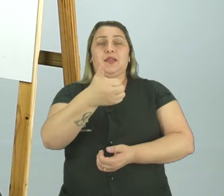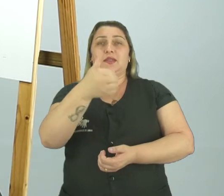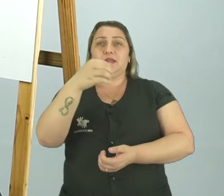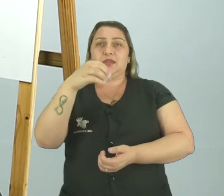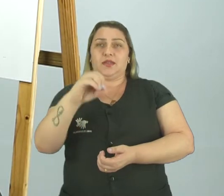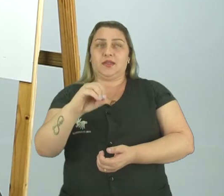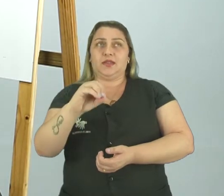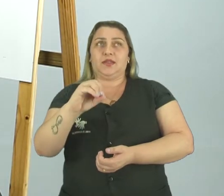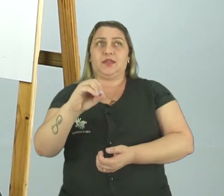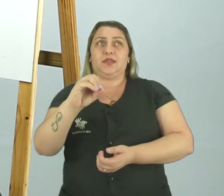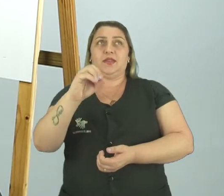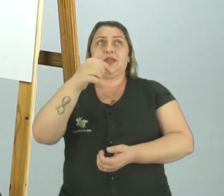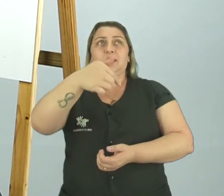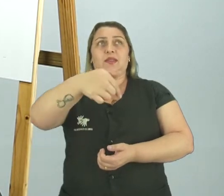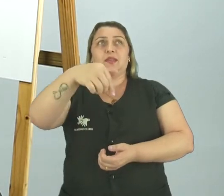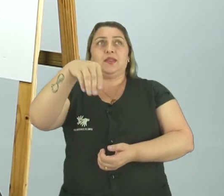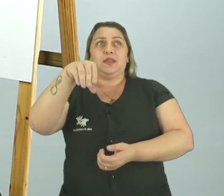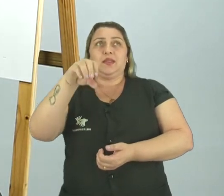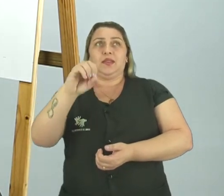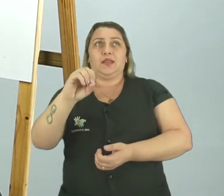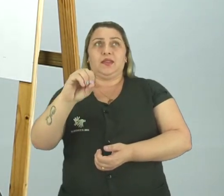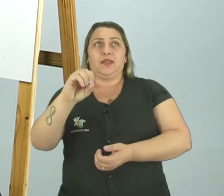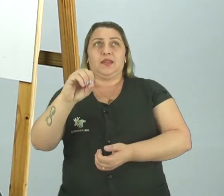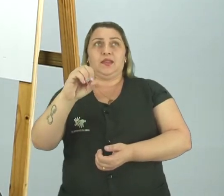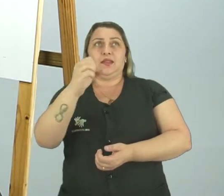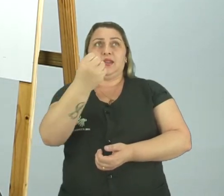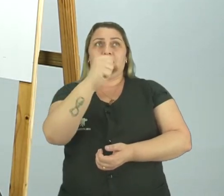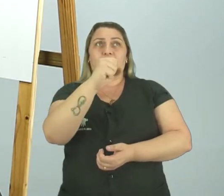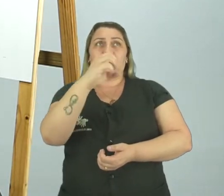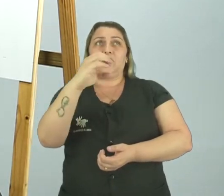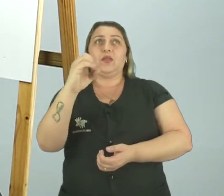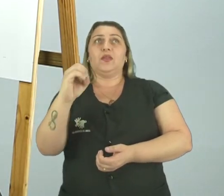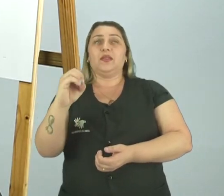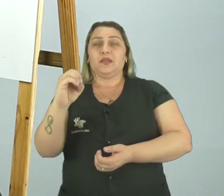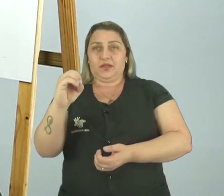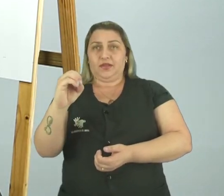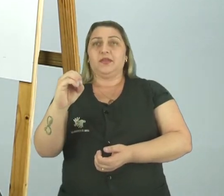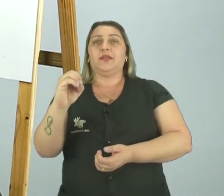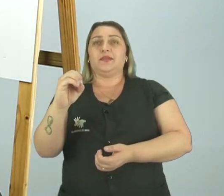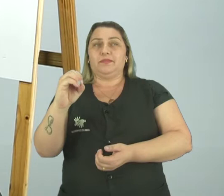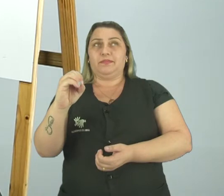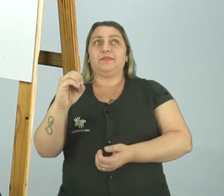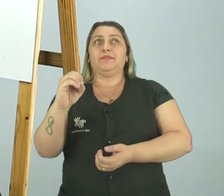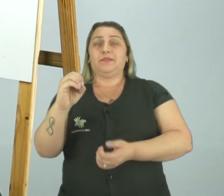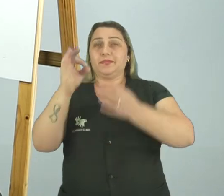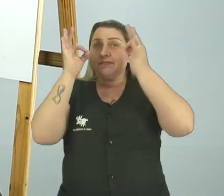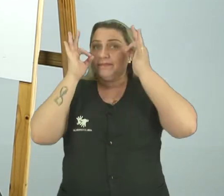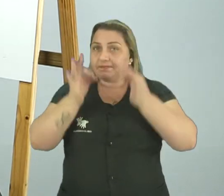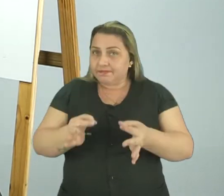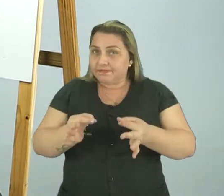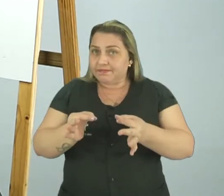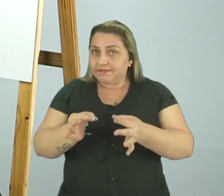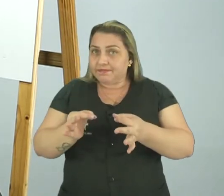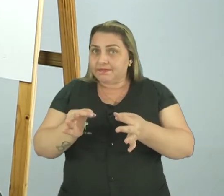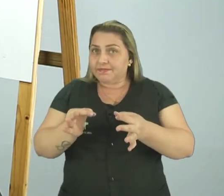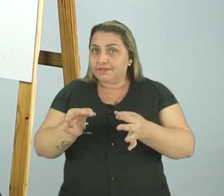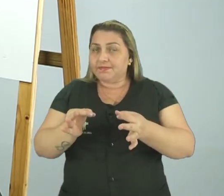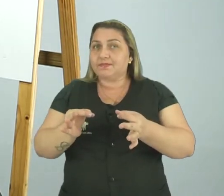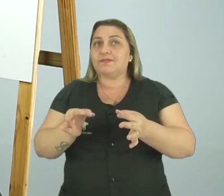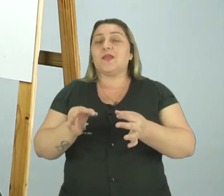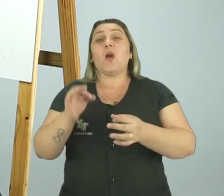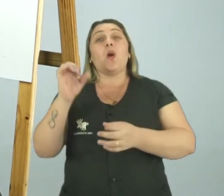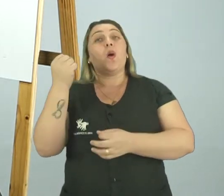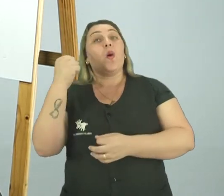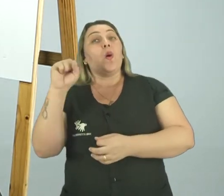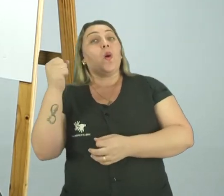50, 60, 70, 80. Certinho? Eu vou ter